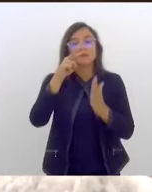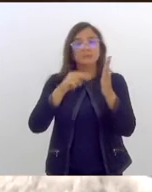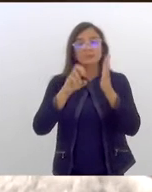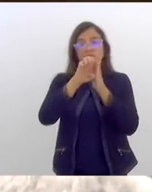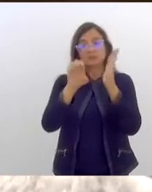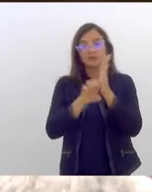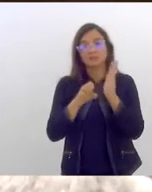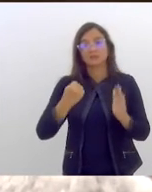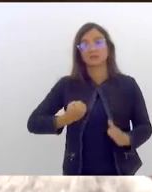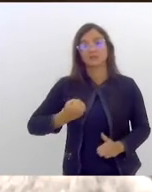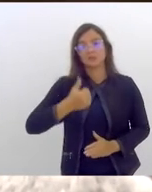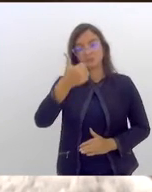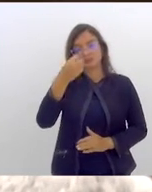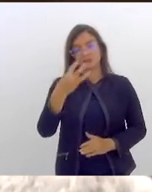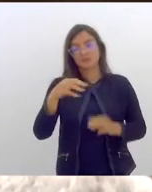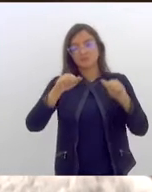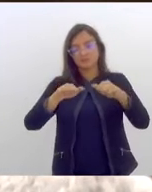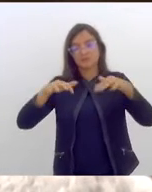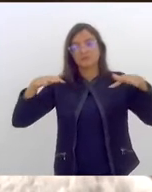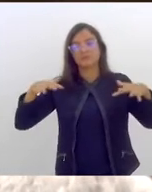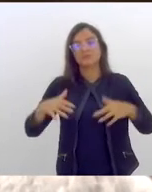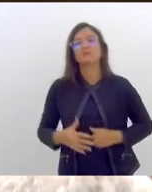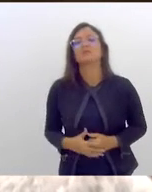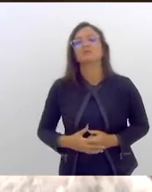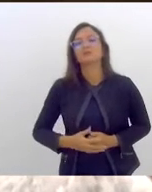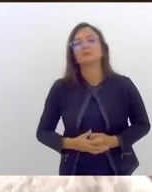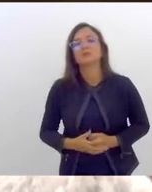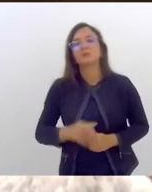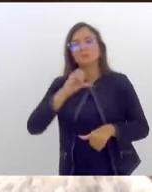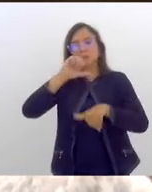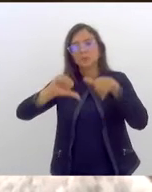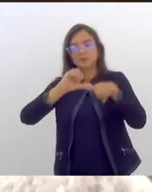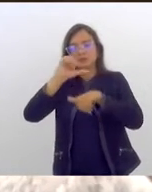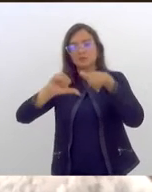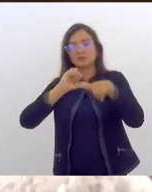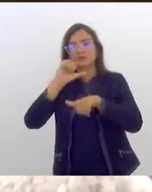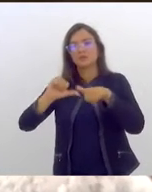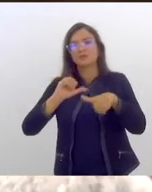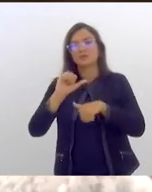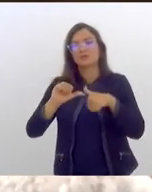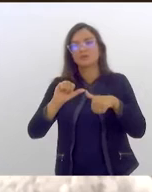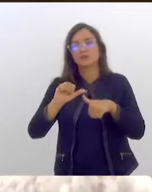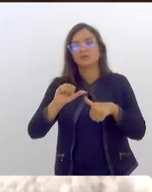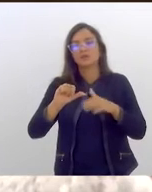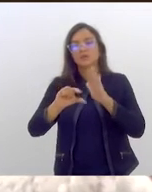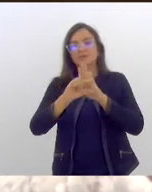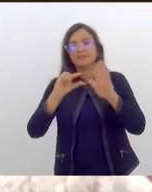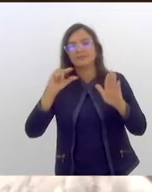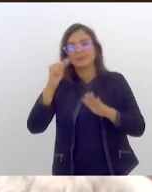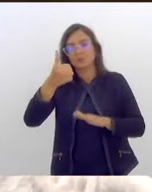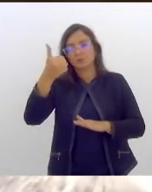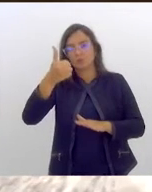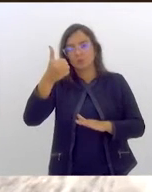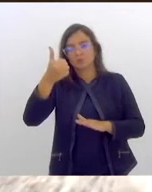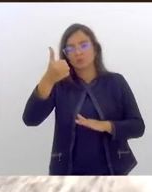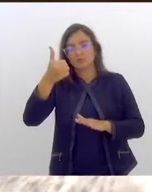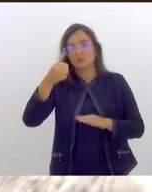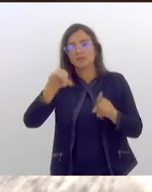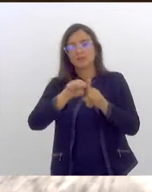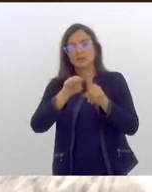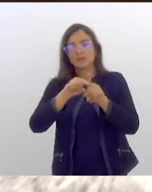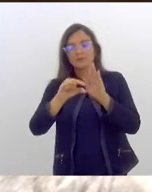emenda número 13 de plenário modificam-se o inciso 1 e a linha de